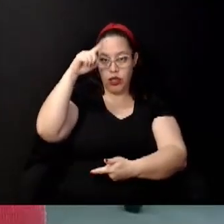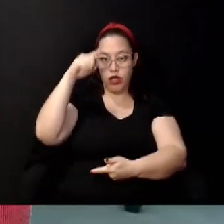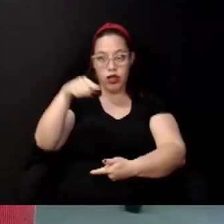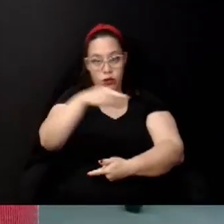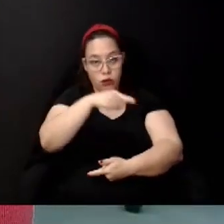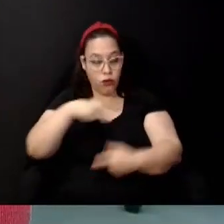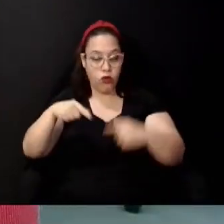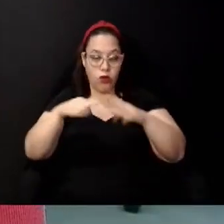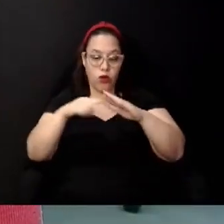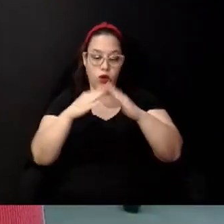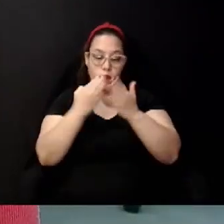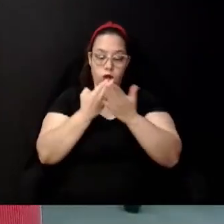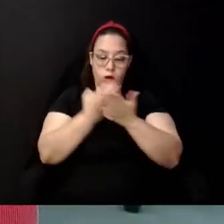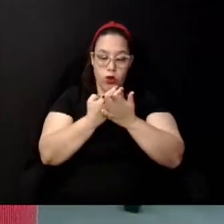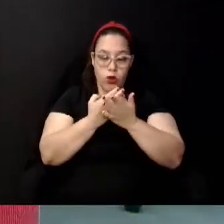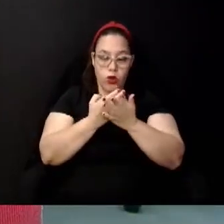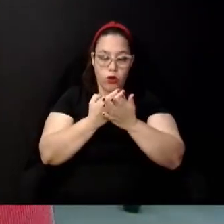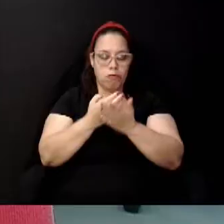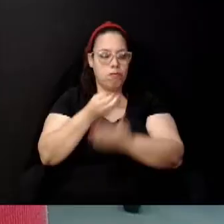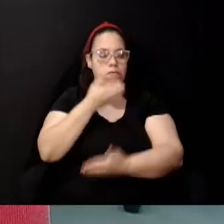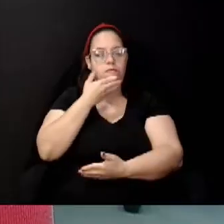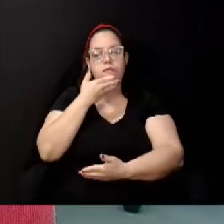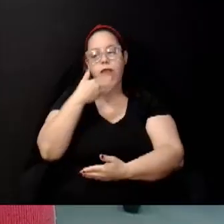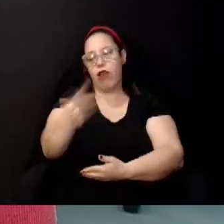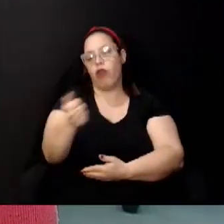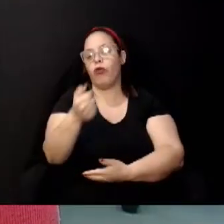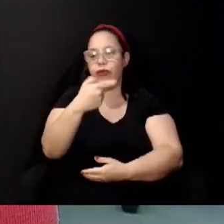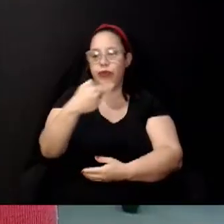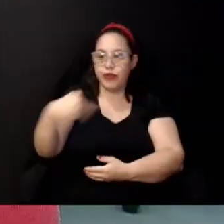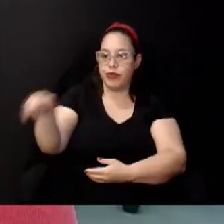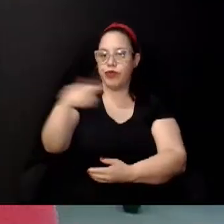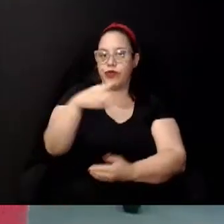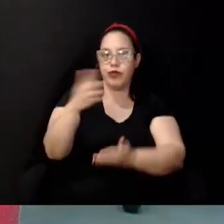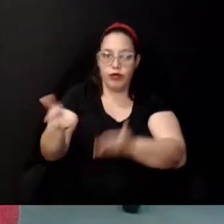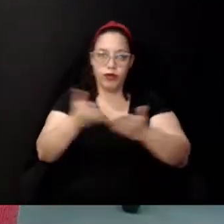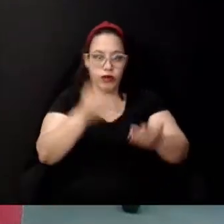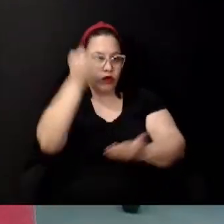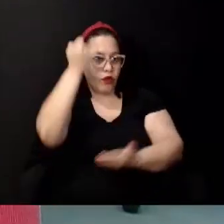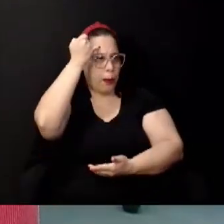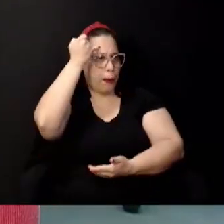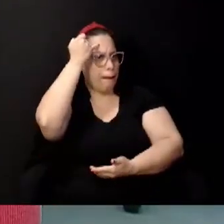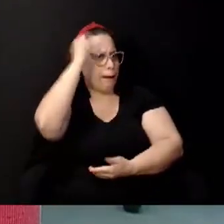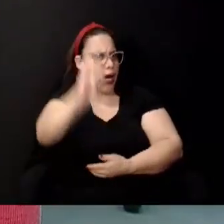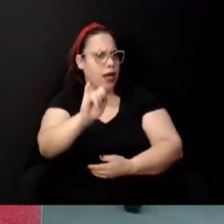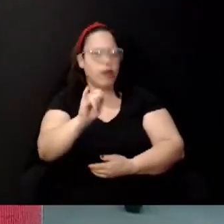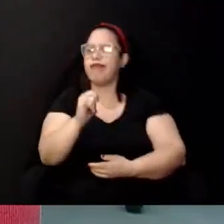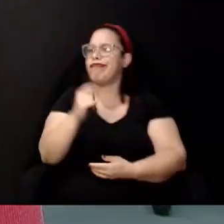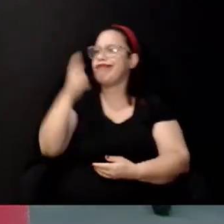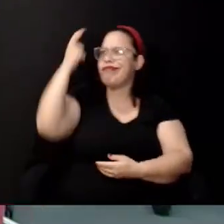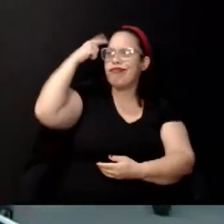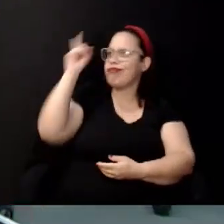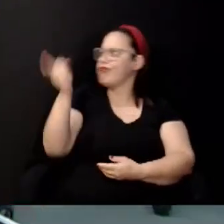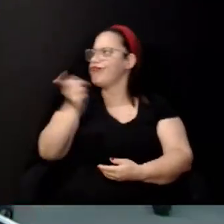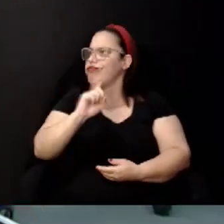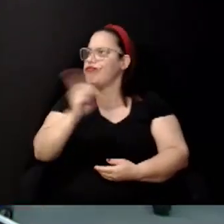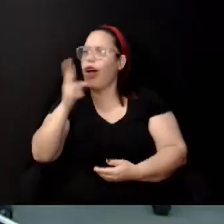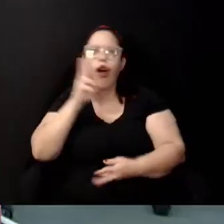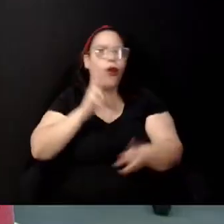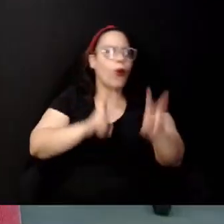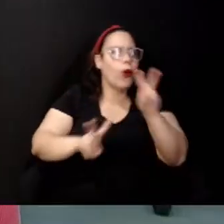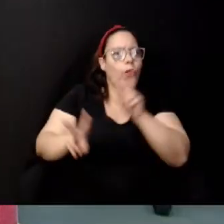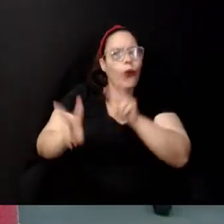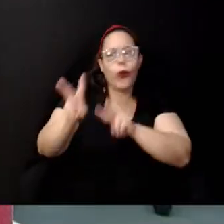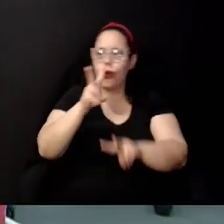que a gente tem de mais rico. São eles que trazem ideias muitas vezes que a gente não pensou, que a gente não olhou. E quando eles